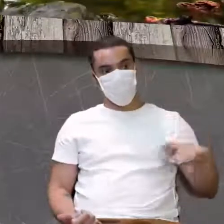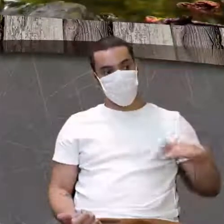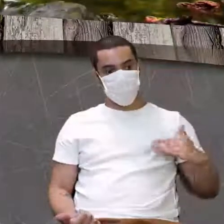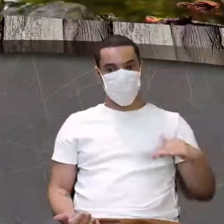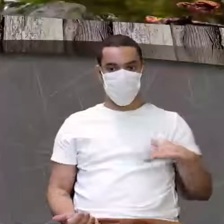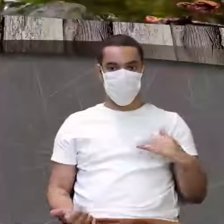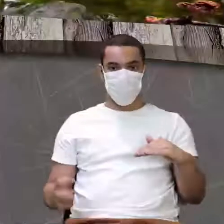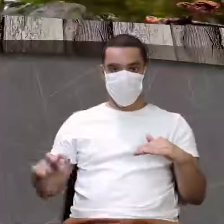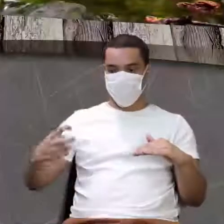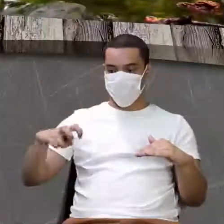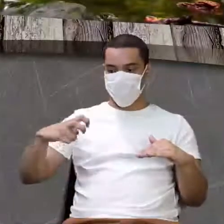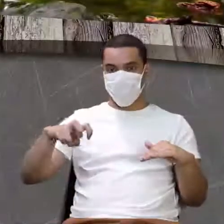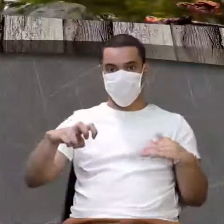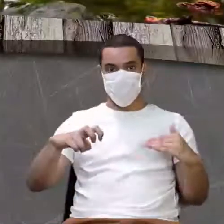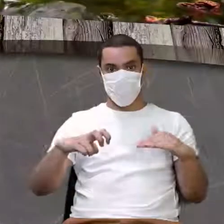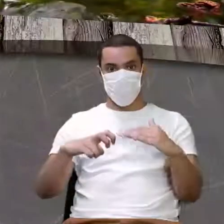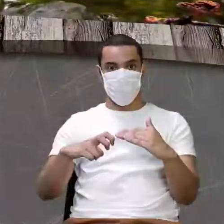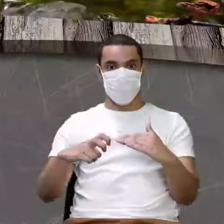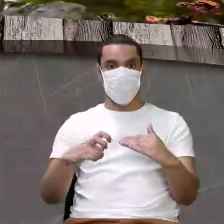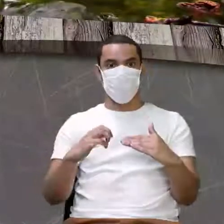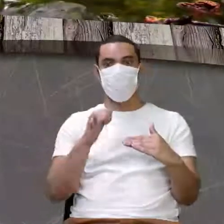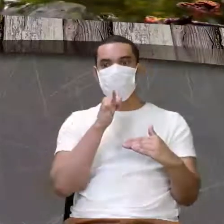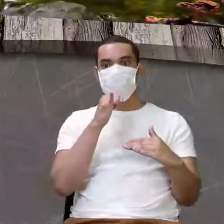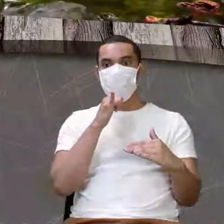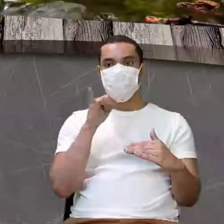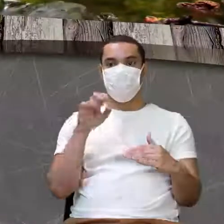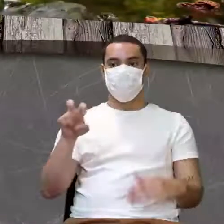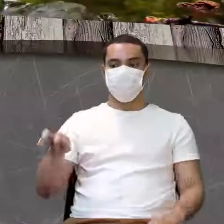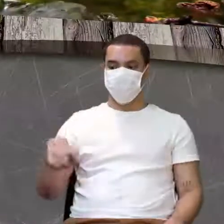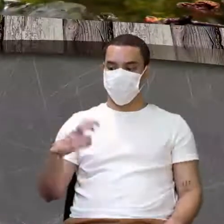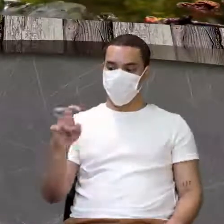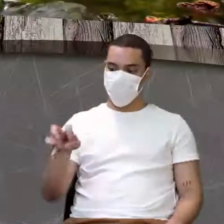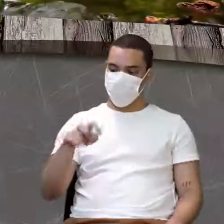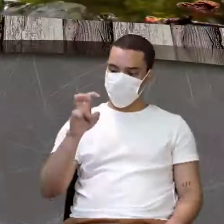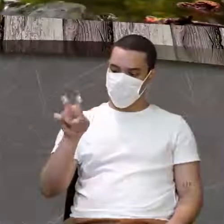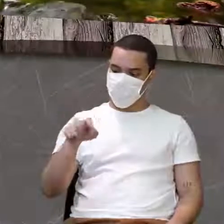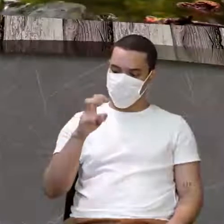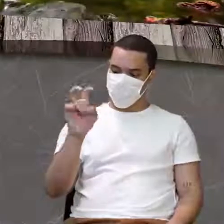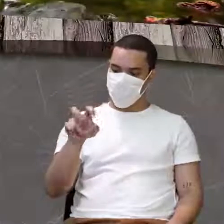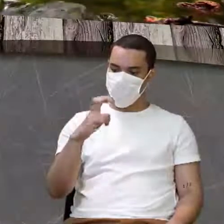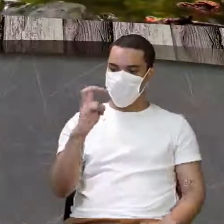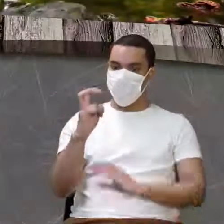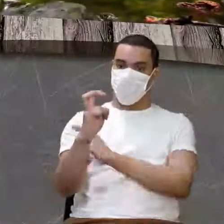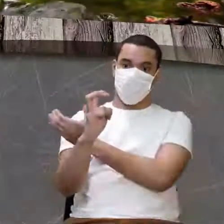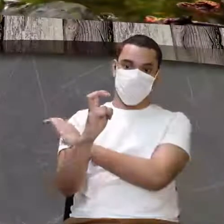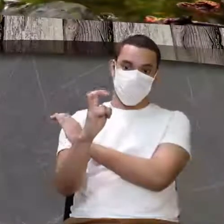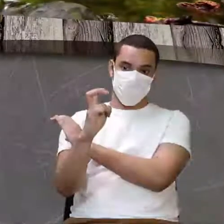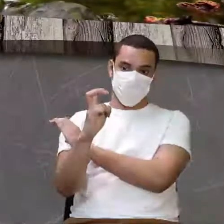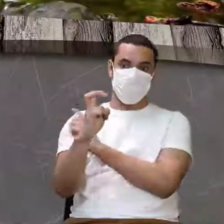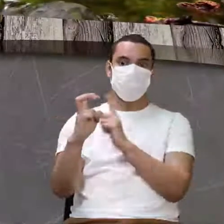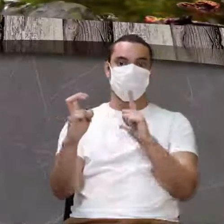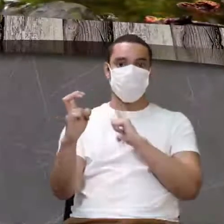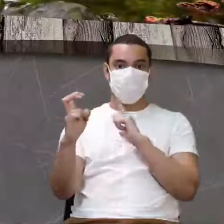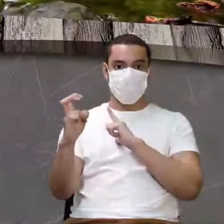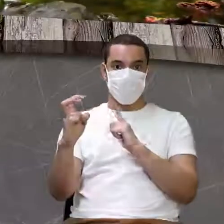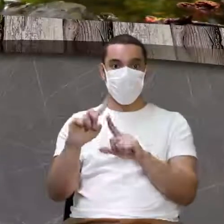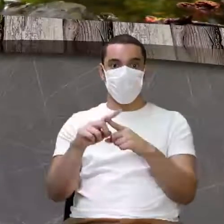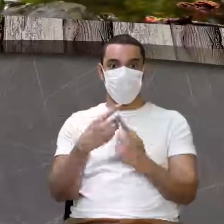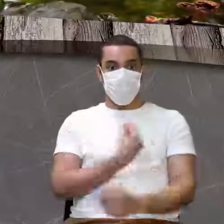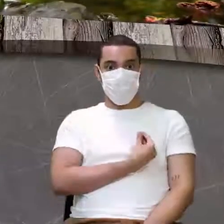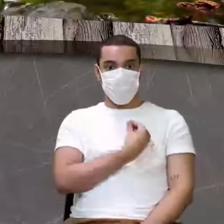a ausência deles, o caso das serpentes, certo? Então, a presença